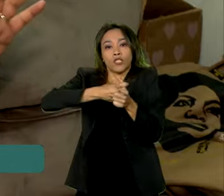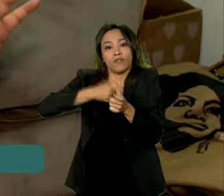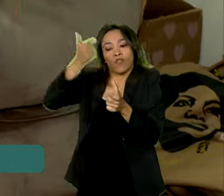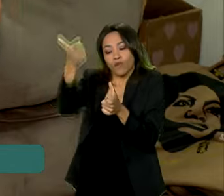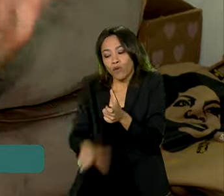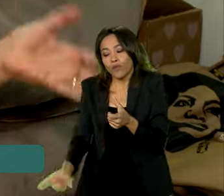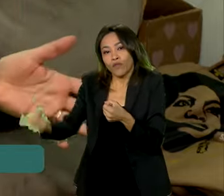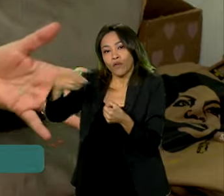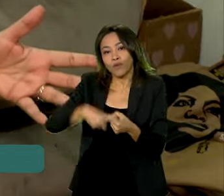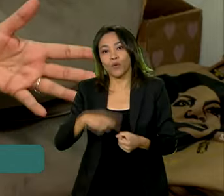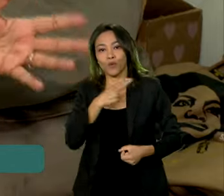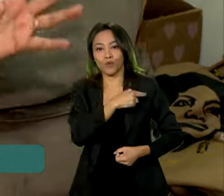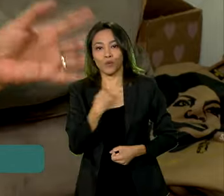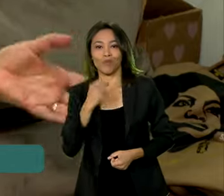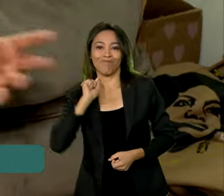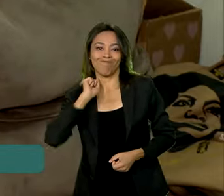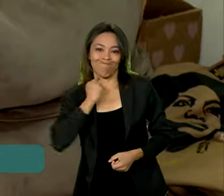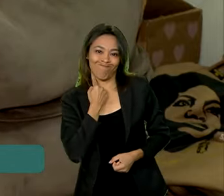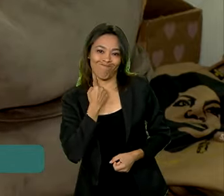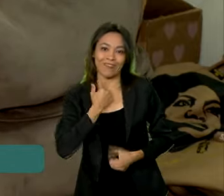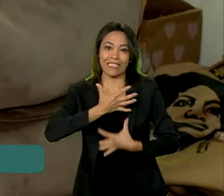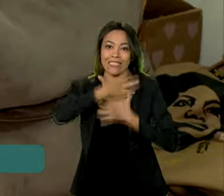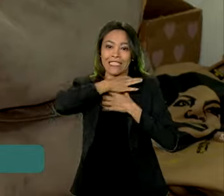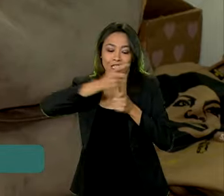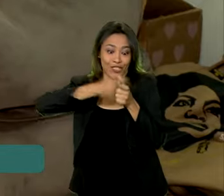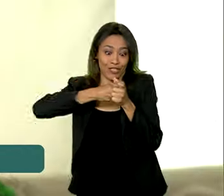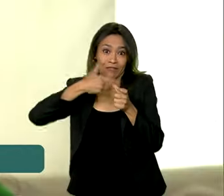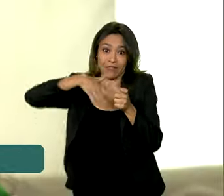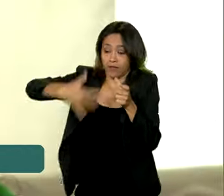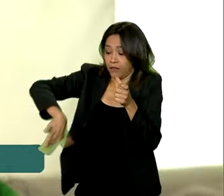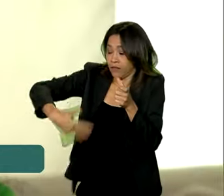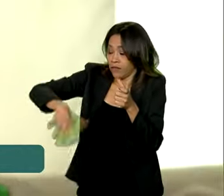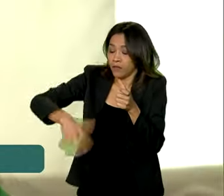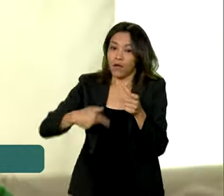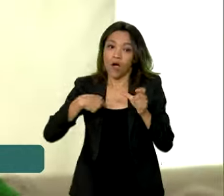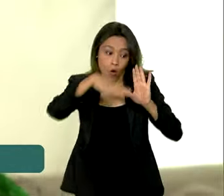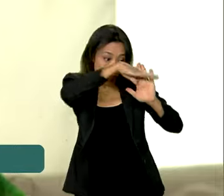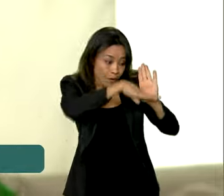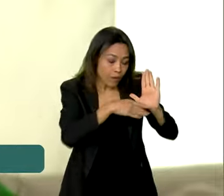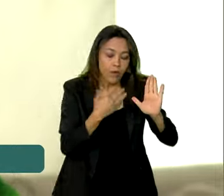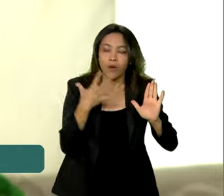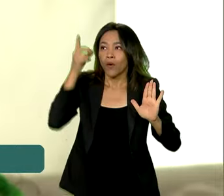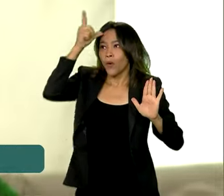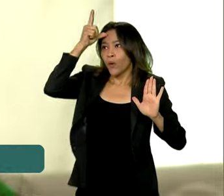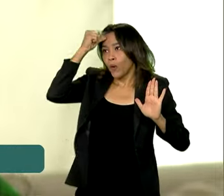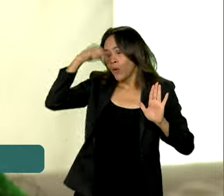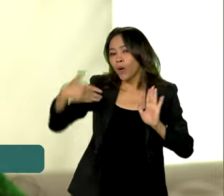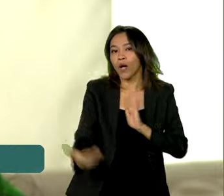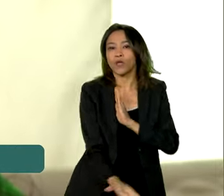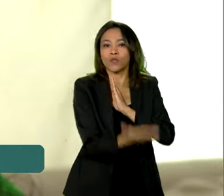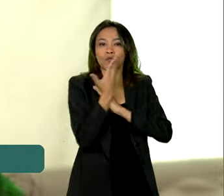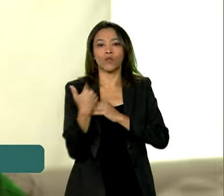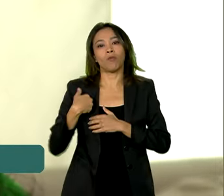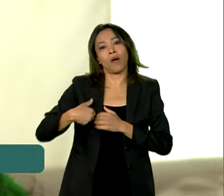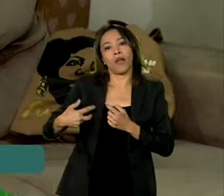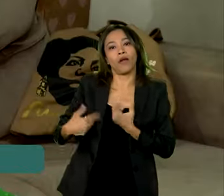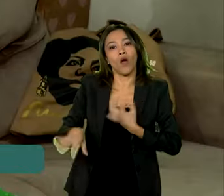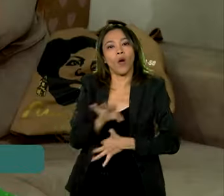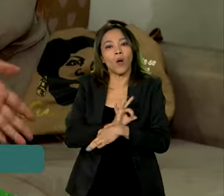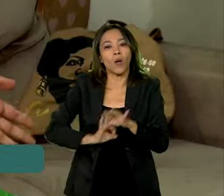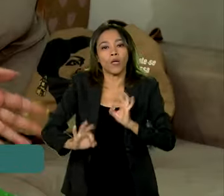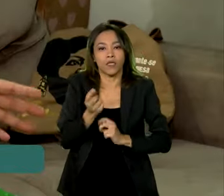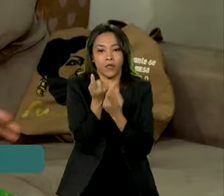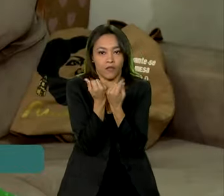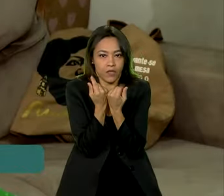nome sujo. O Desenrola foi a oportunidade que precisava para colocar a vida financeira de volta nos eixos. Foi